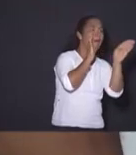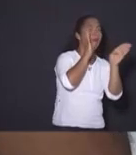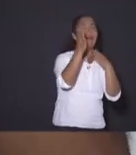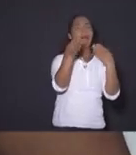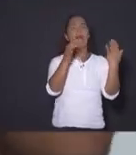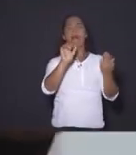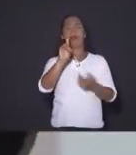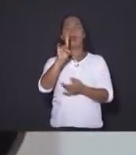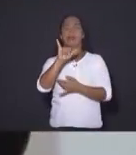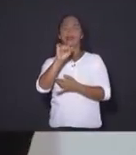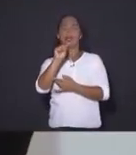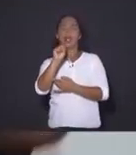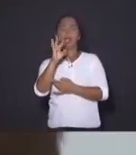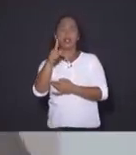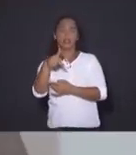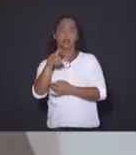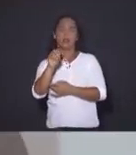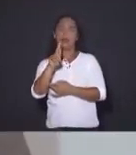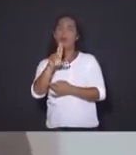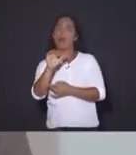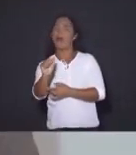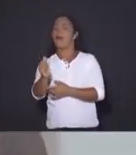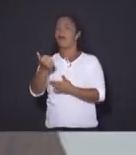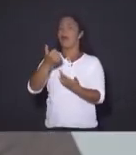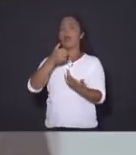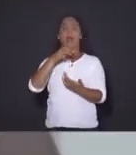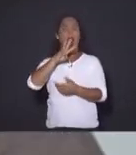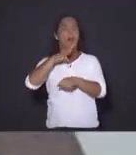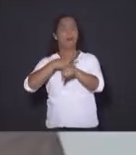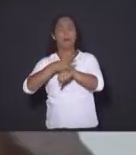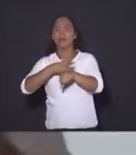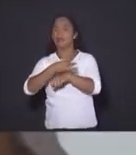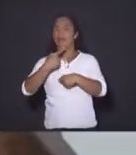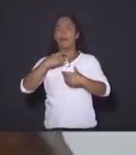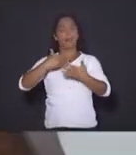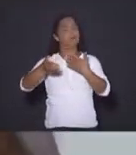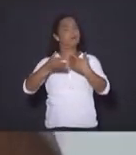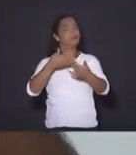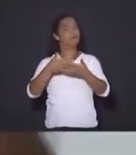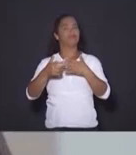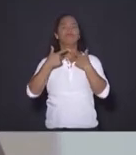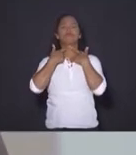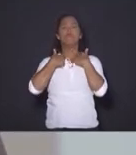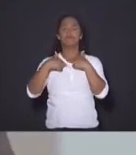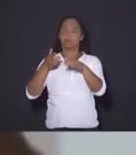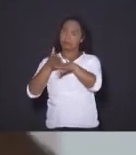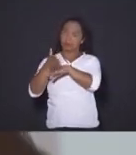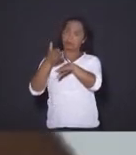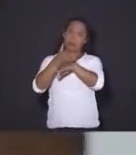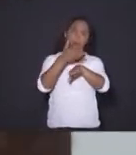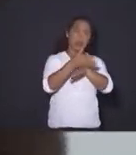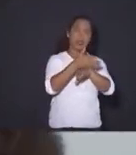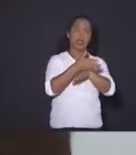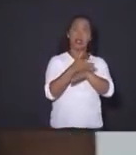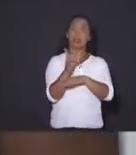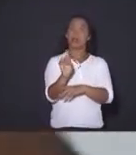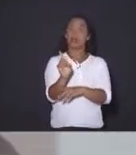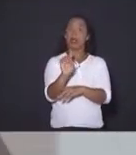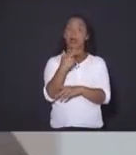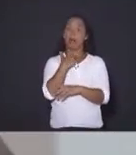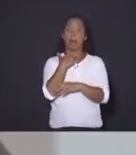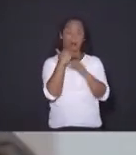por telegrama é signal o whatsapp ou seja a gente tem que usar o que a gente quiser e não o que as empresas